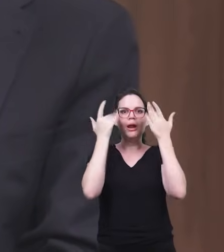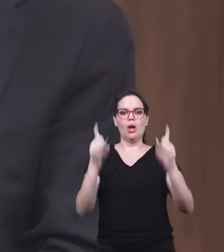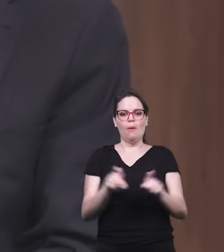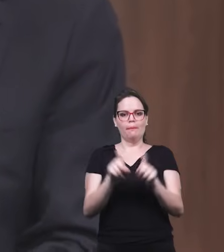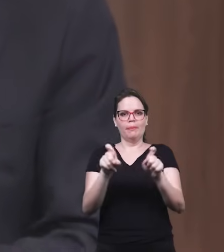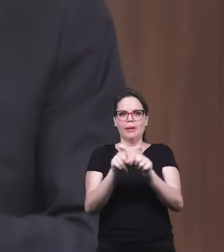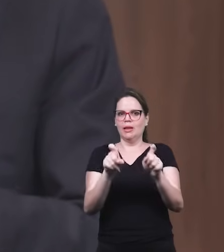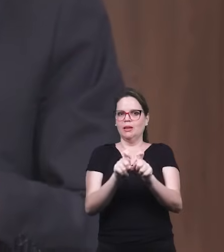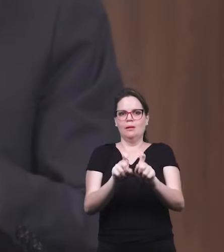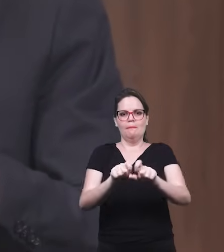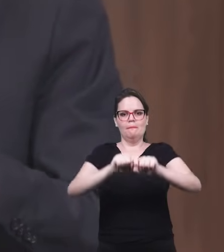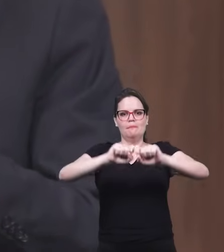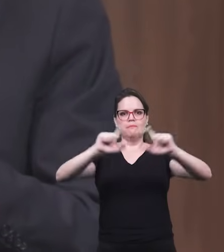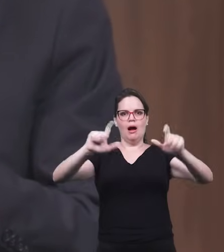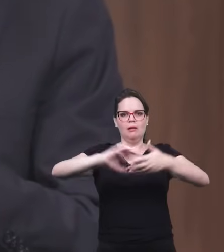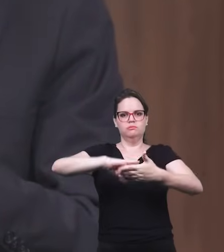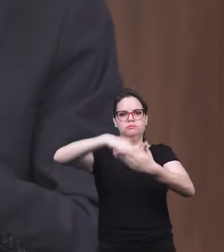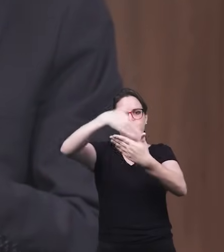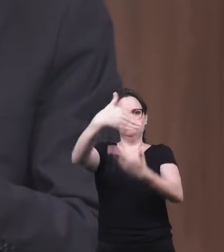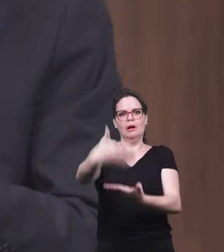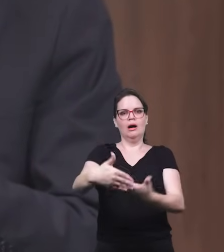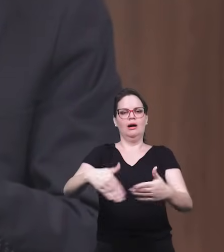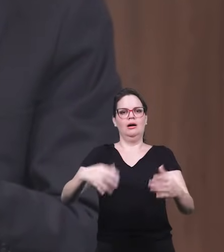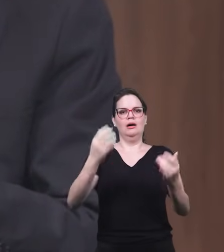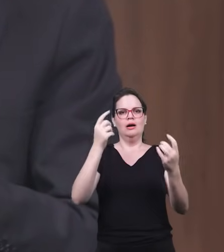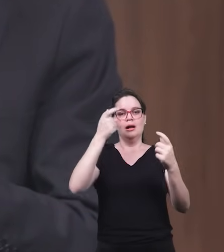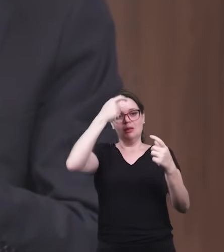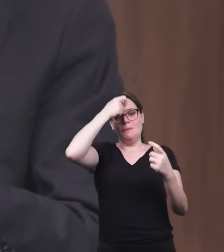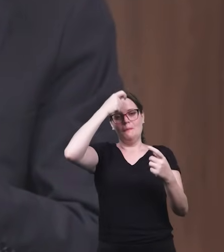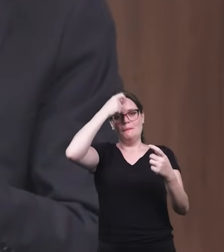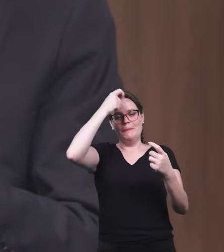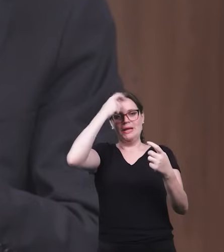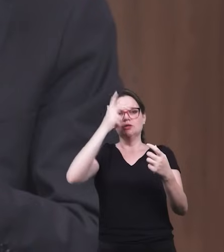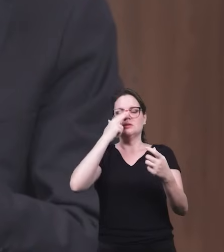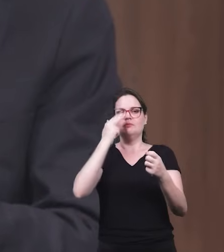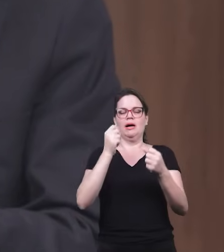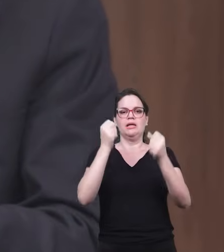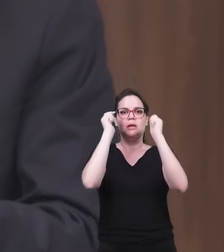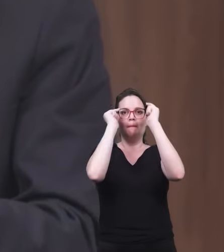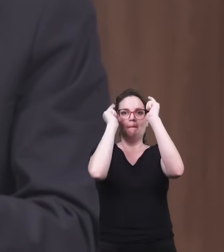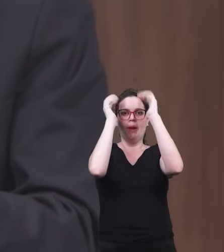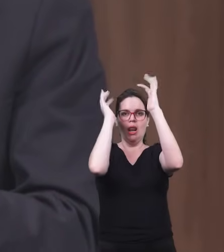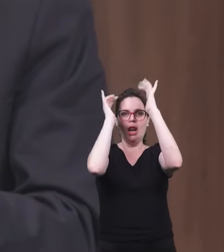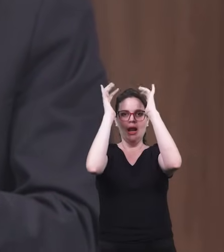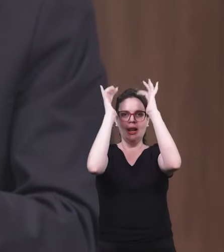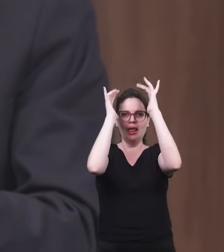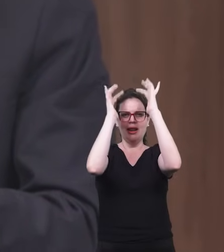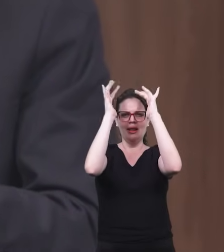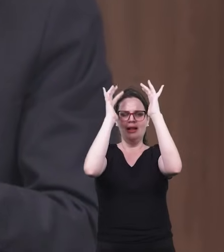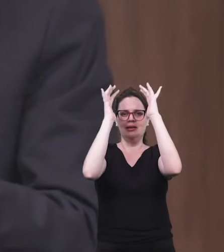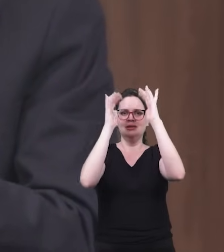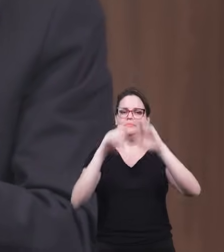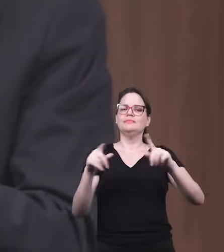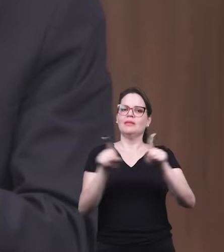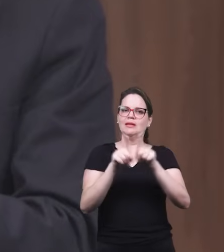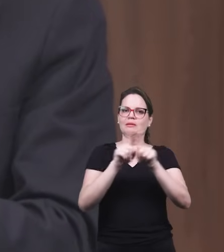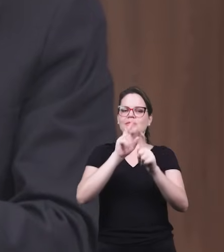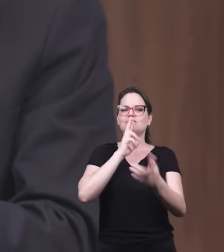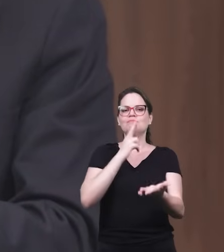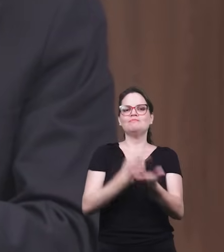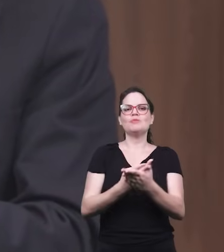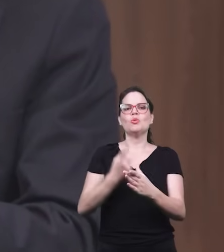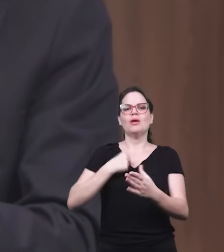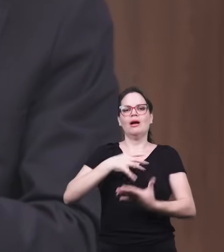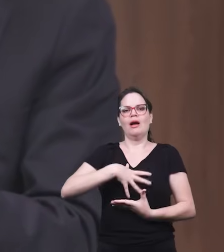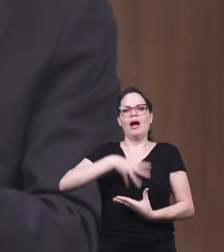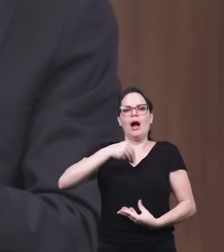rápido. Uhum. Então, e essa mente agitada, ela vai refletir também em uma alma inquieta. Uhum. Porque tudo está interligado.